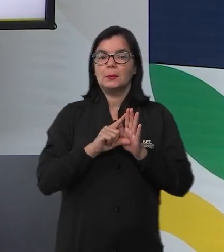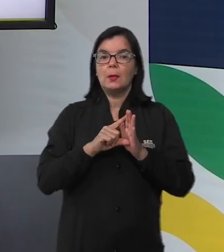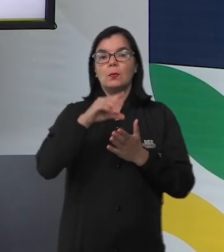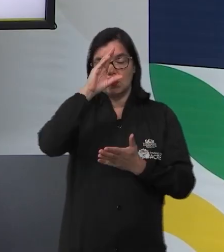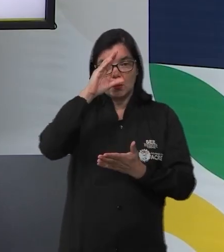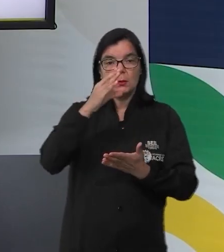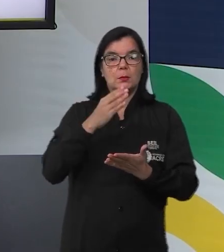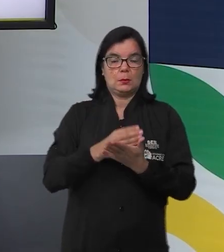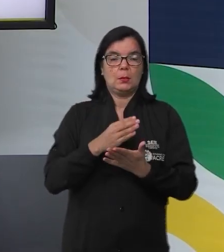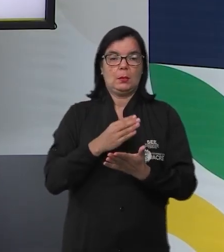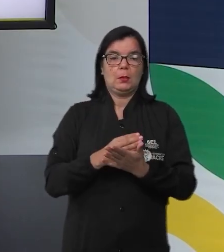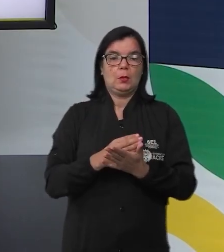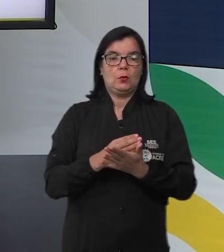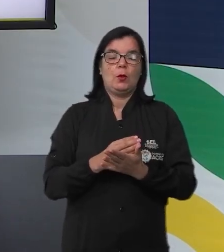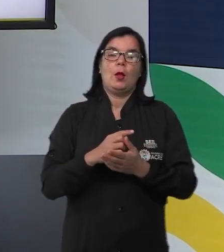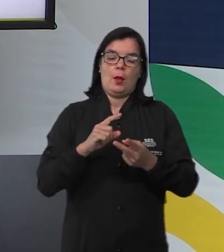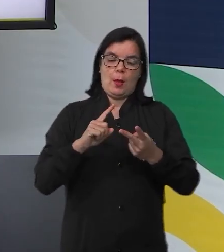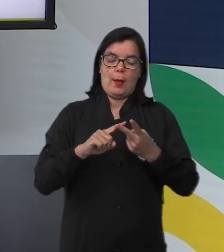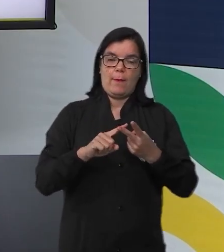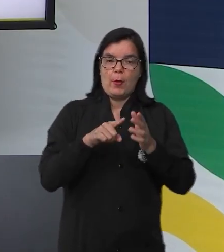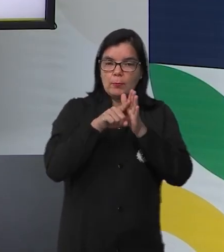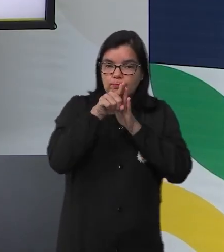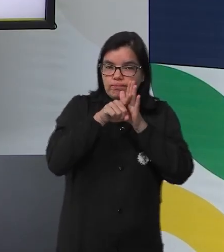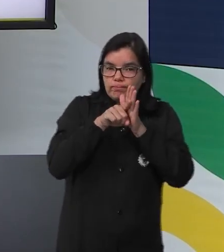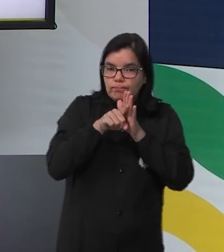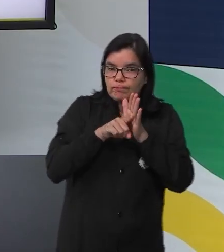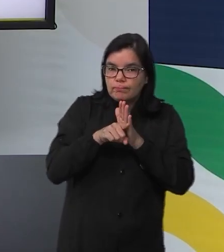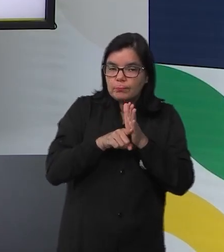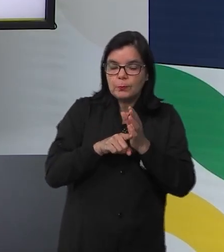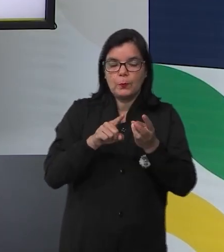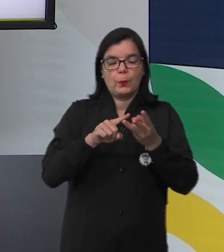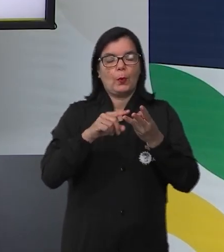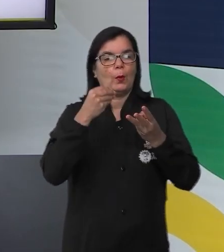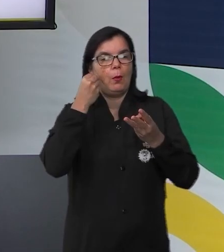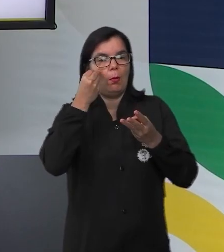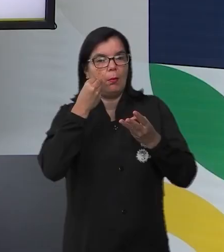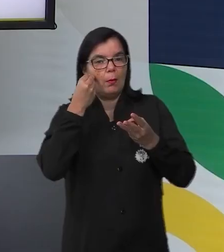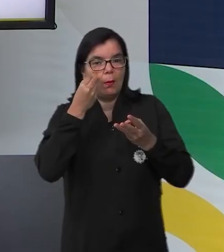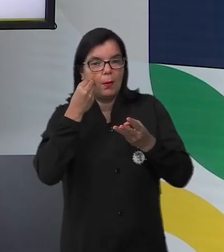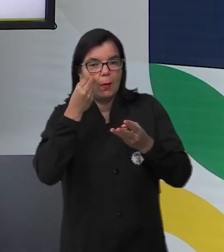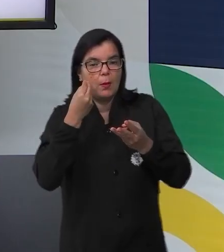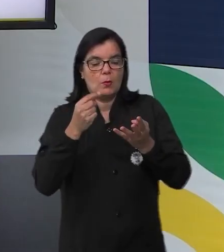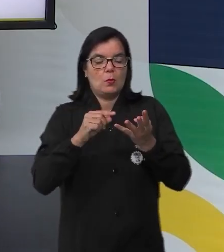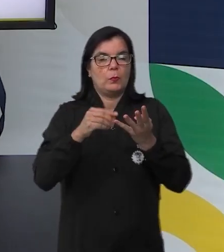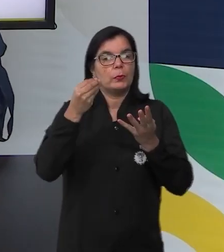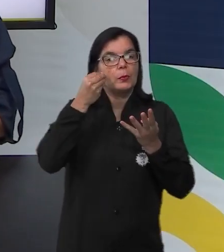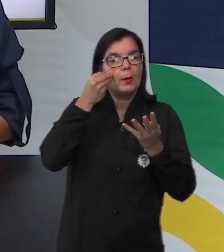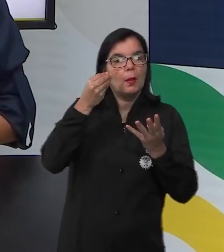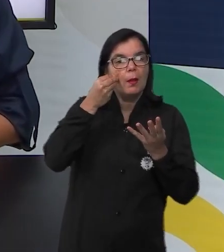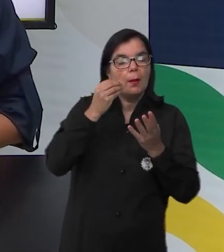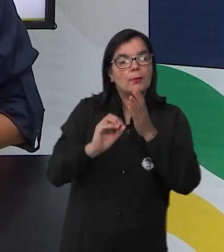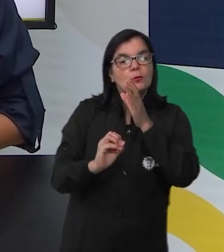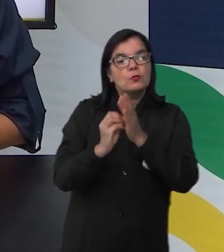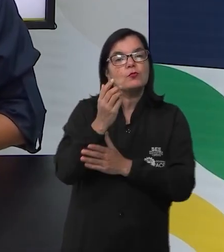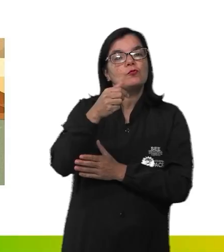eles acreditavam. Aí veio as pesquisas, os experimentos, os testes, né? Aí surgiu quem? A